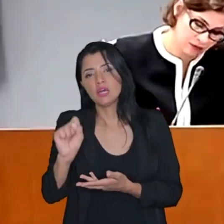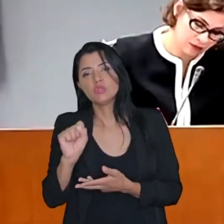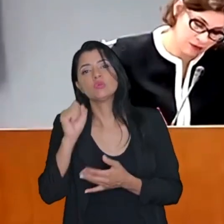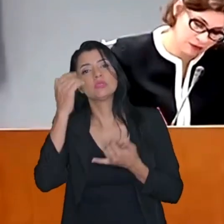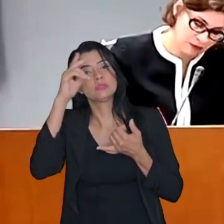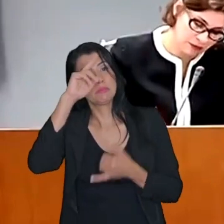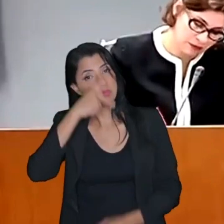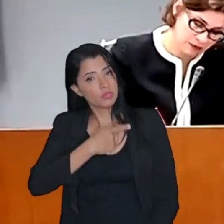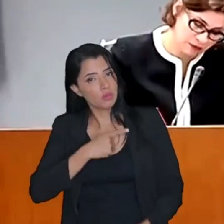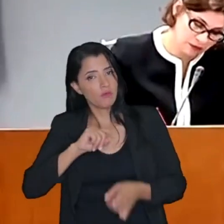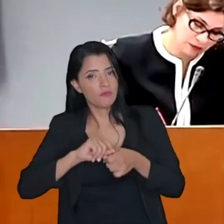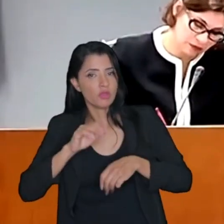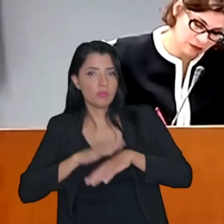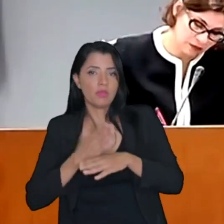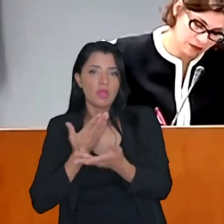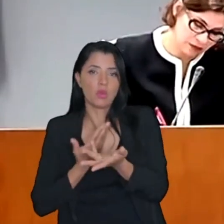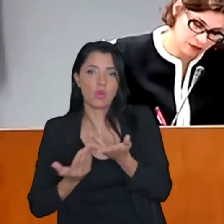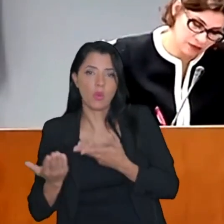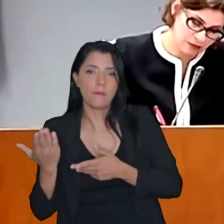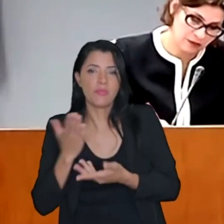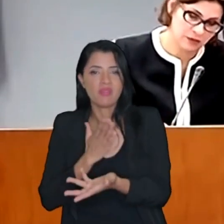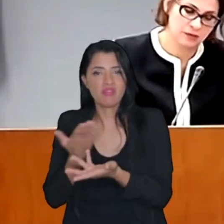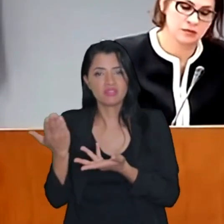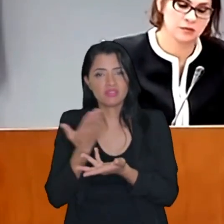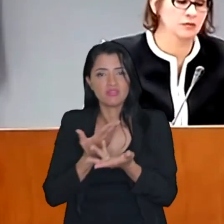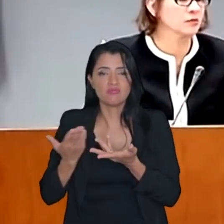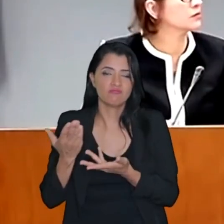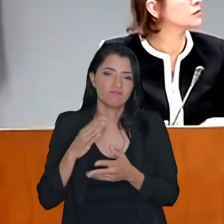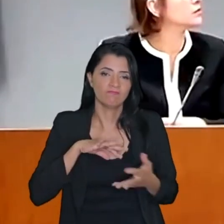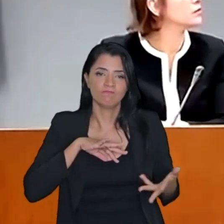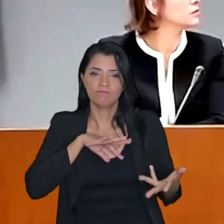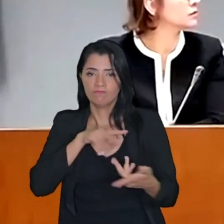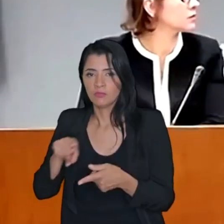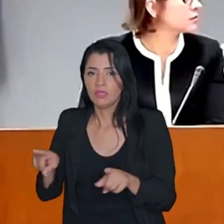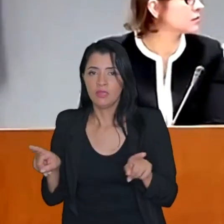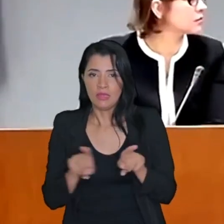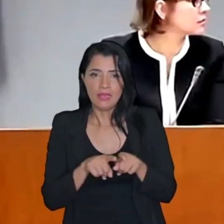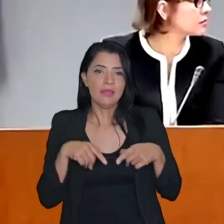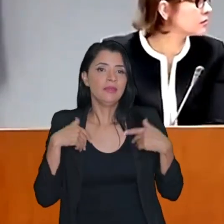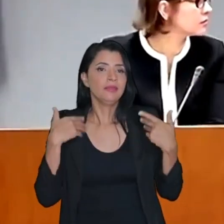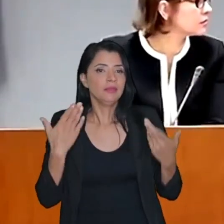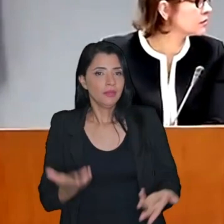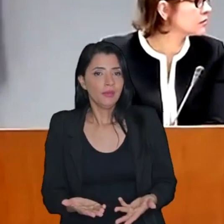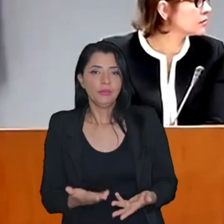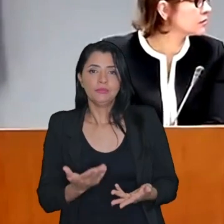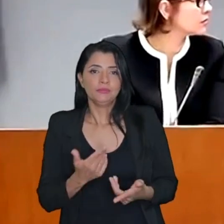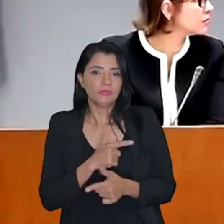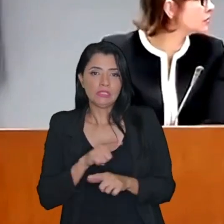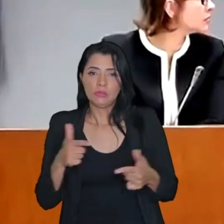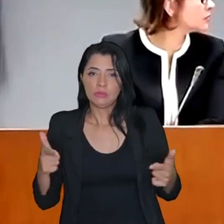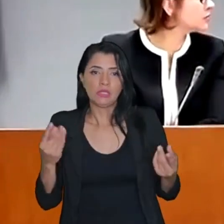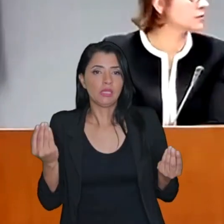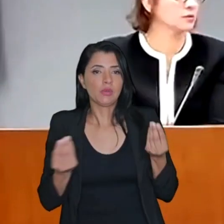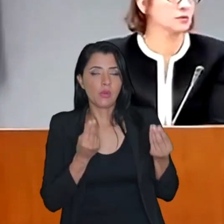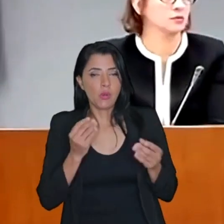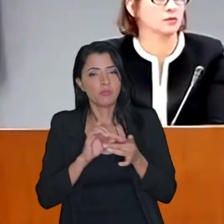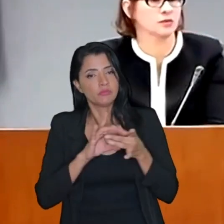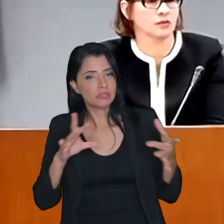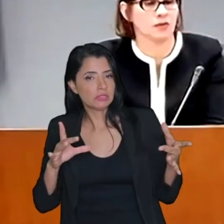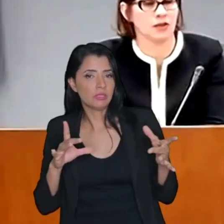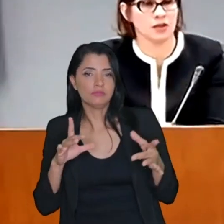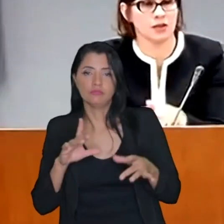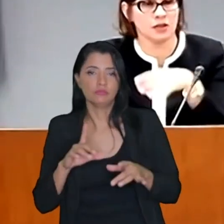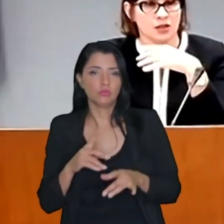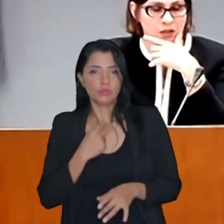que são feitas pela cooperação internacional e, portanto, nenhuma cooperação seria